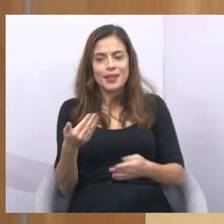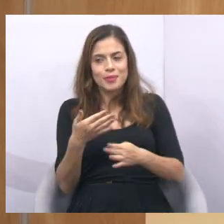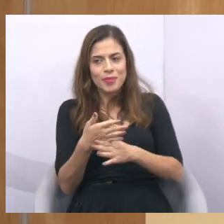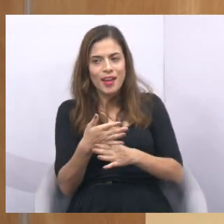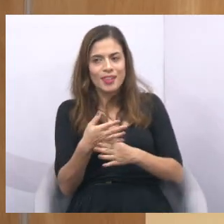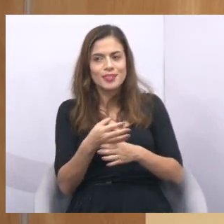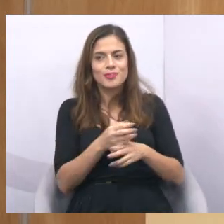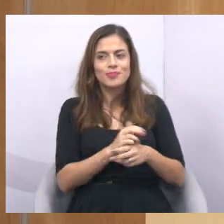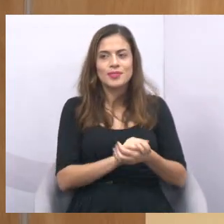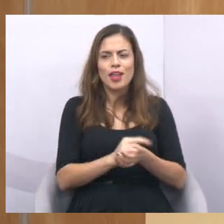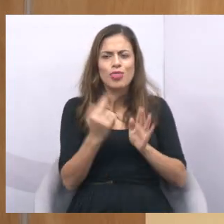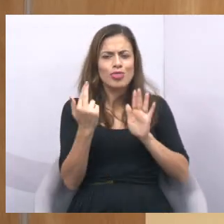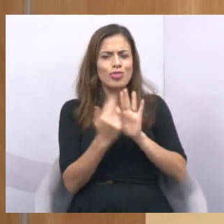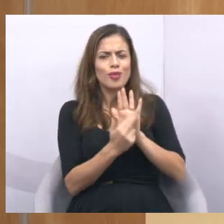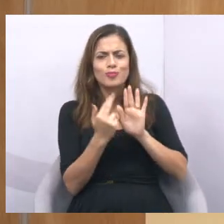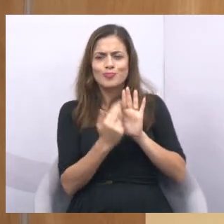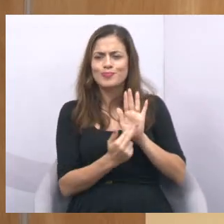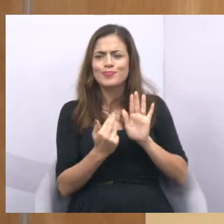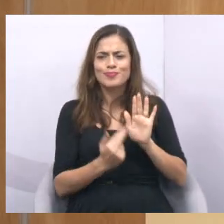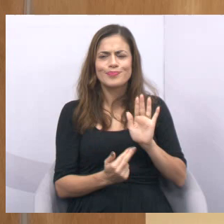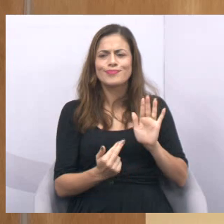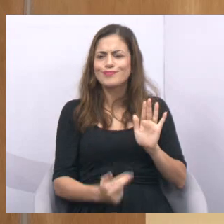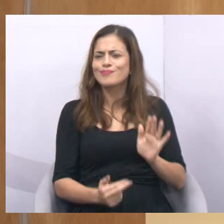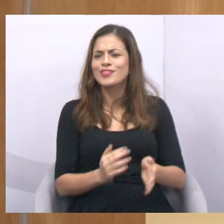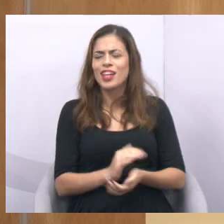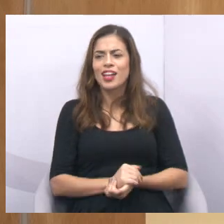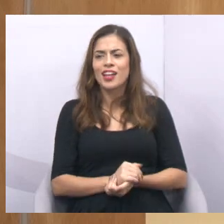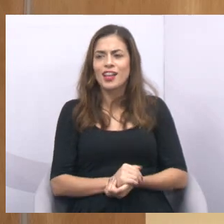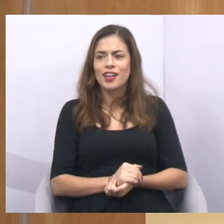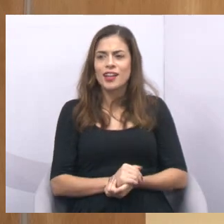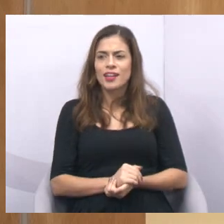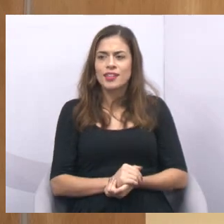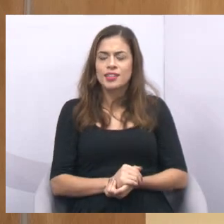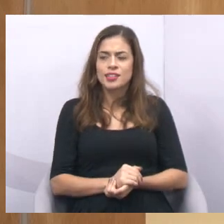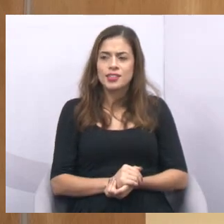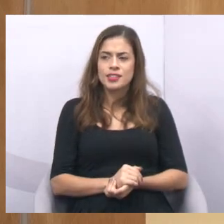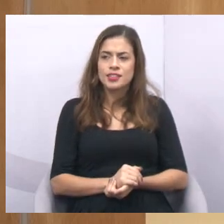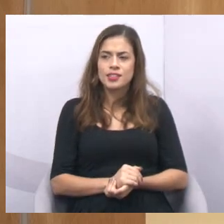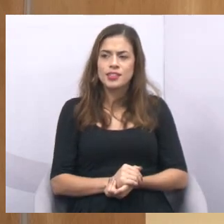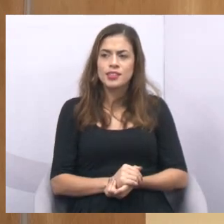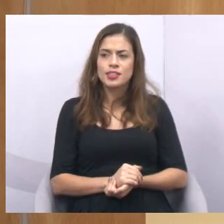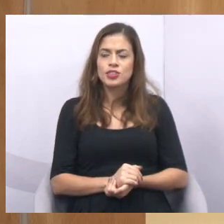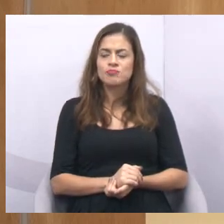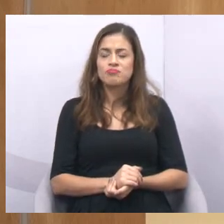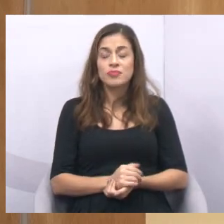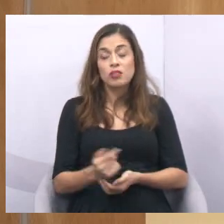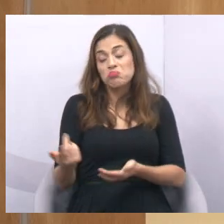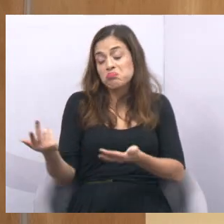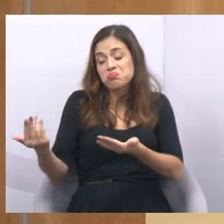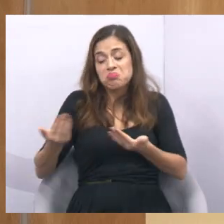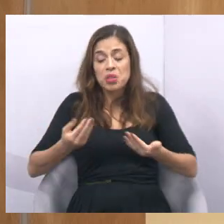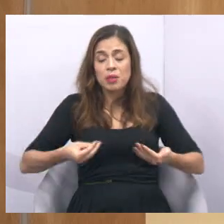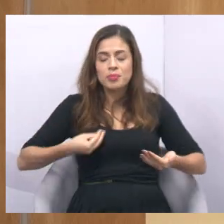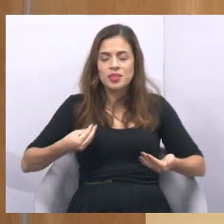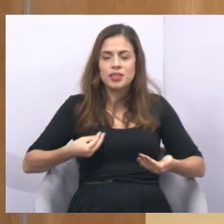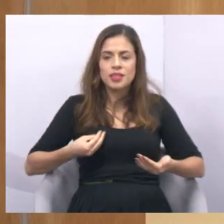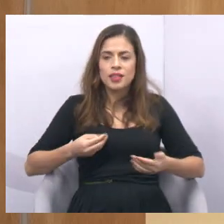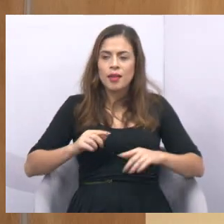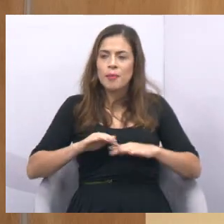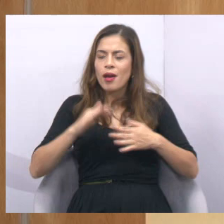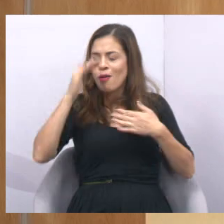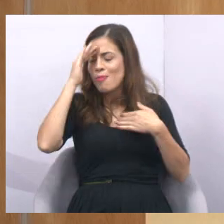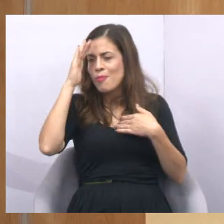já citei, e outros tantos que não estão presentes, mas garanto que também gostariam de estar presentes, é uma imensa